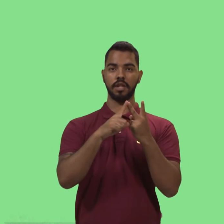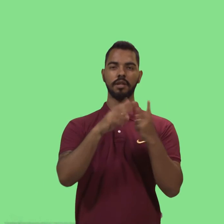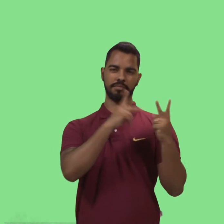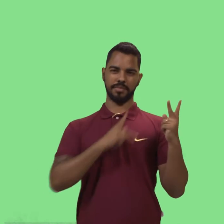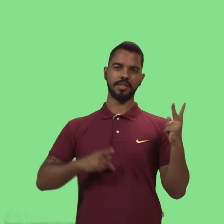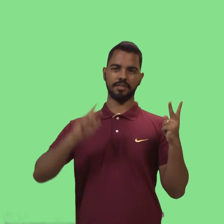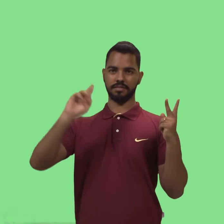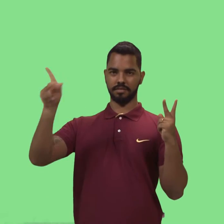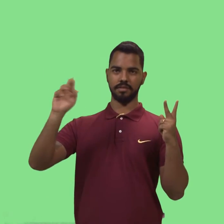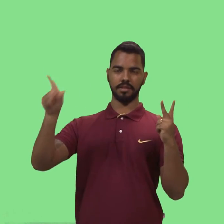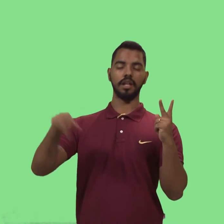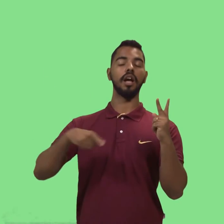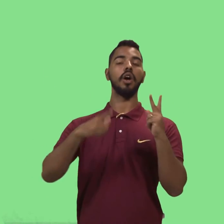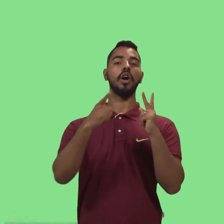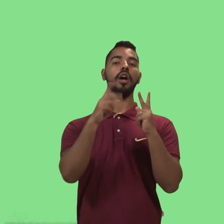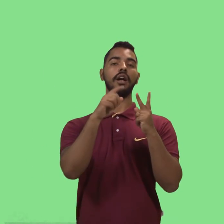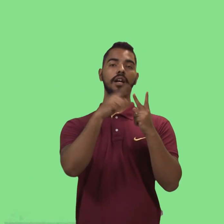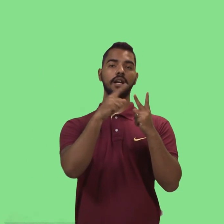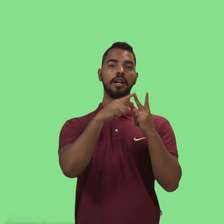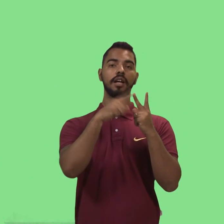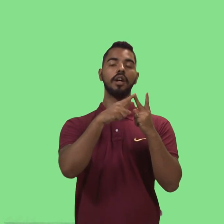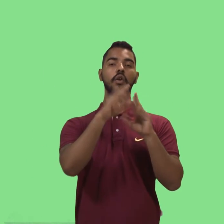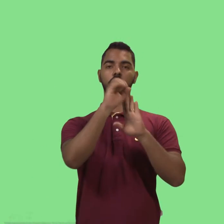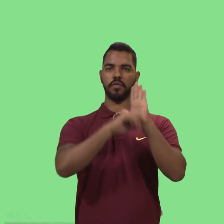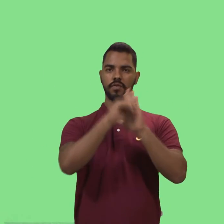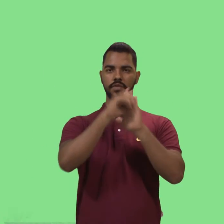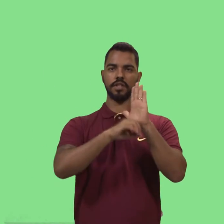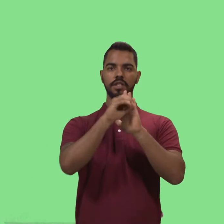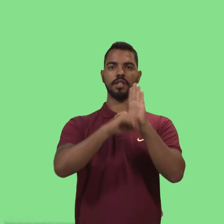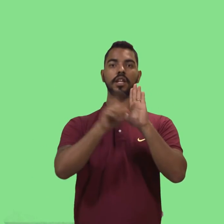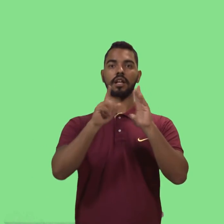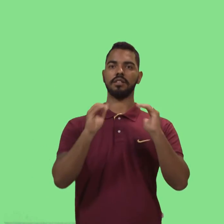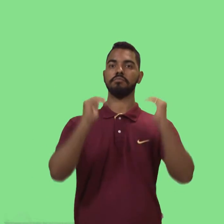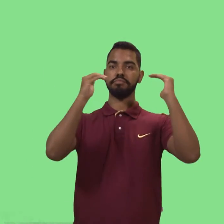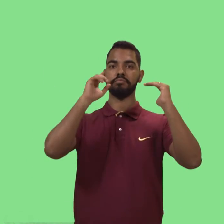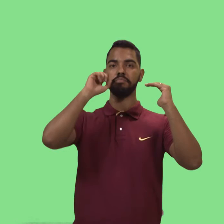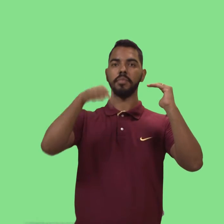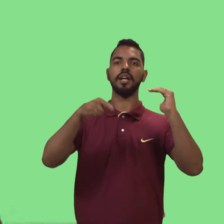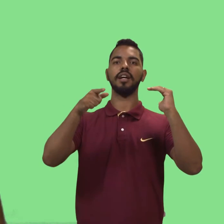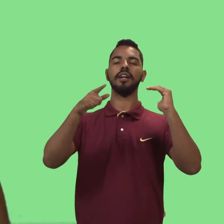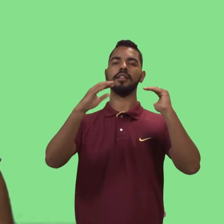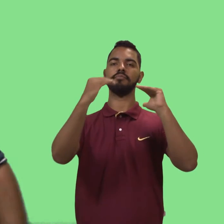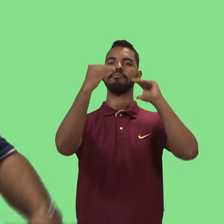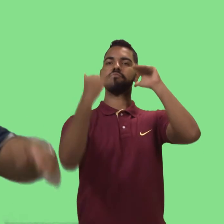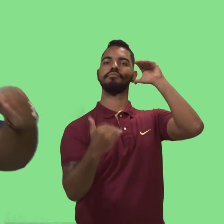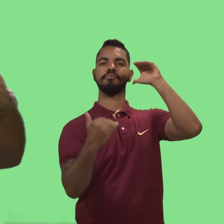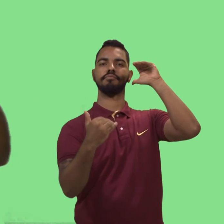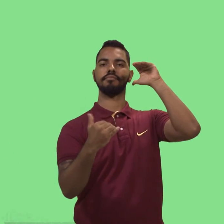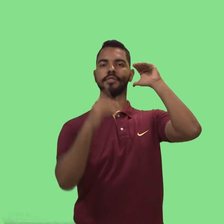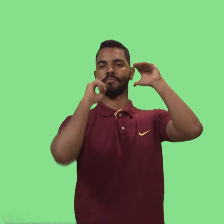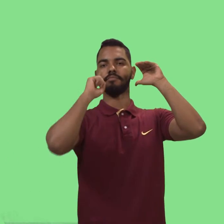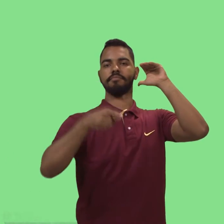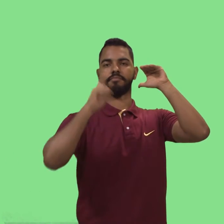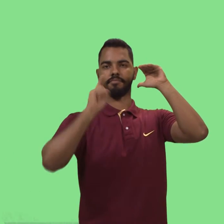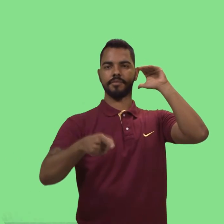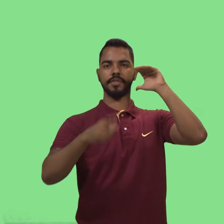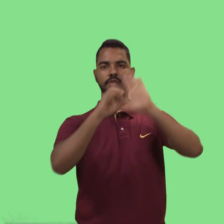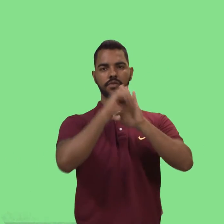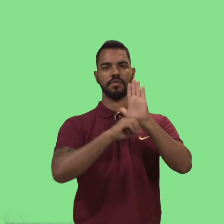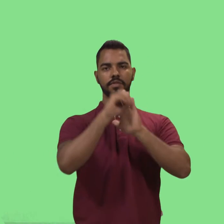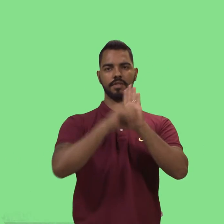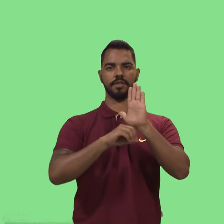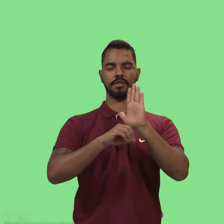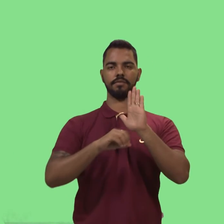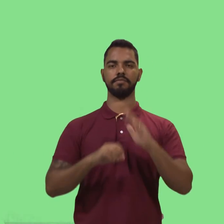e pelas demais autoridades. Ambos têm como finalidade o tratamento de assuntos oficiais pelos órgãos da